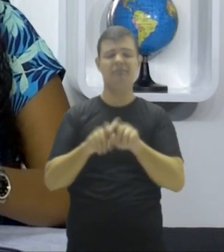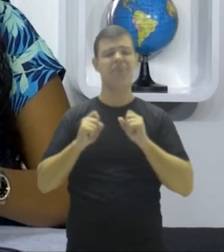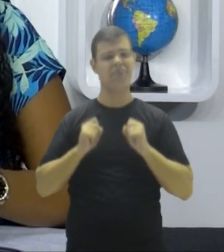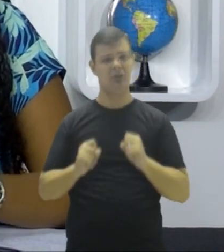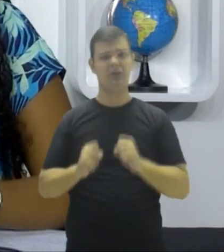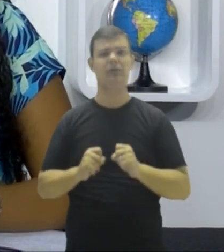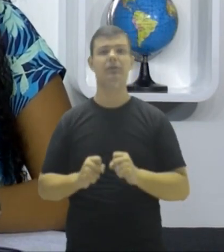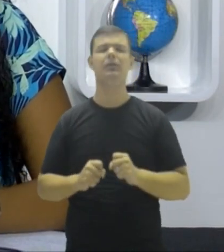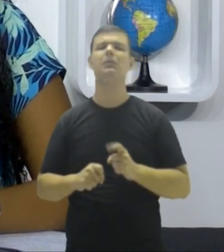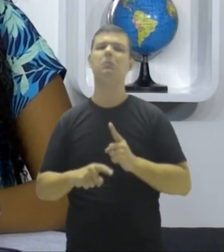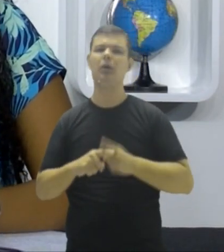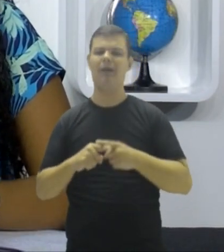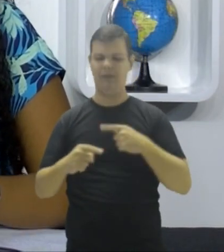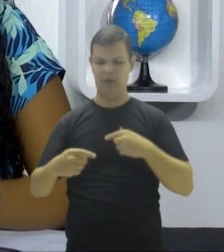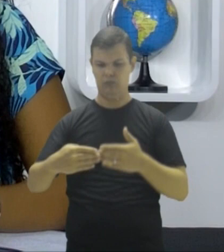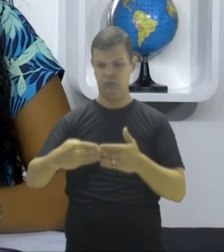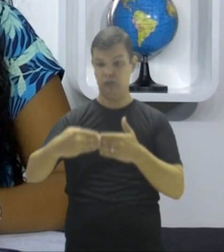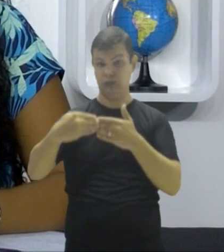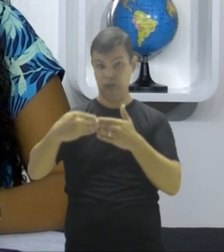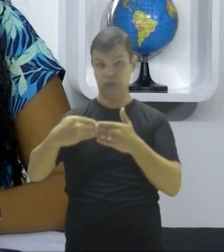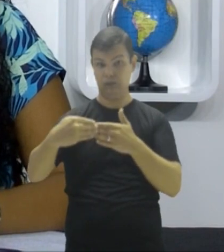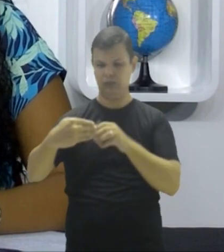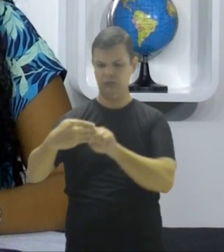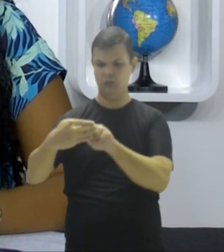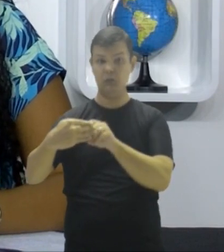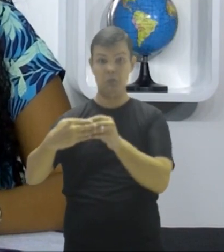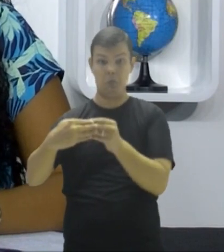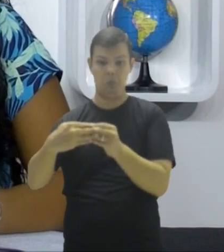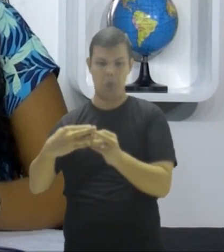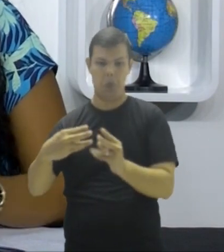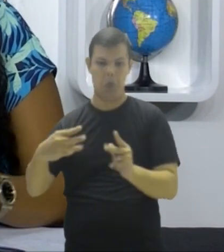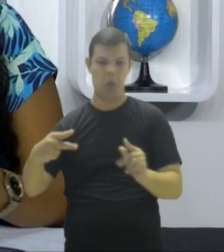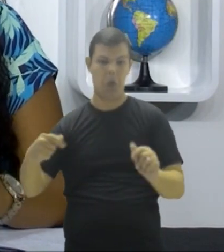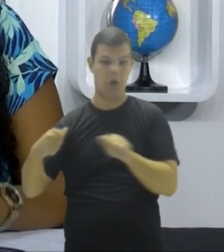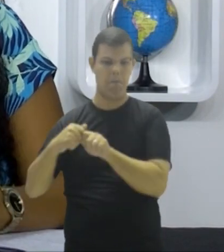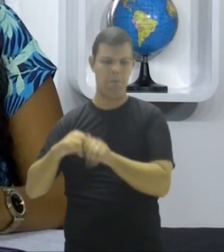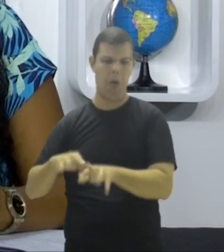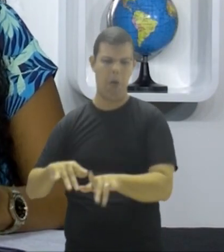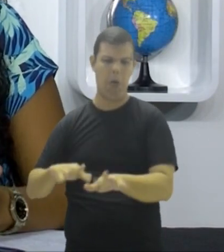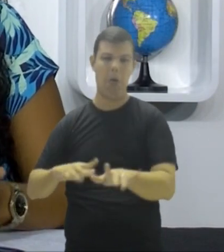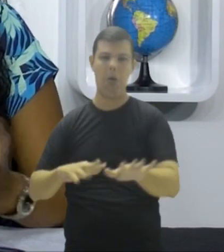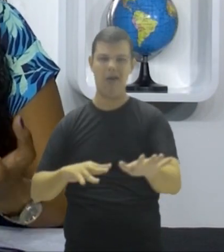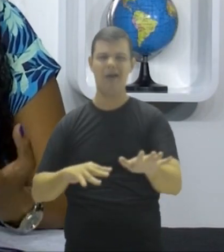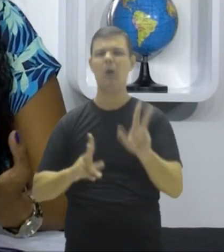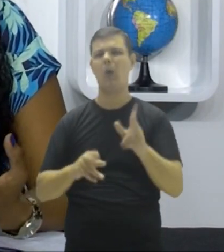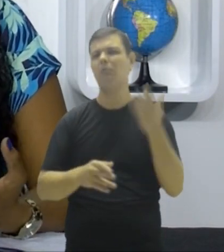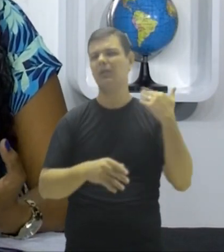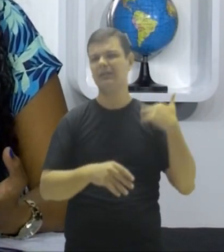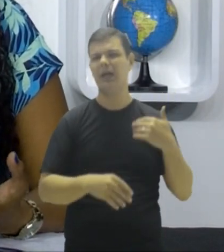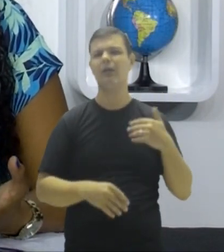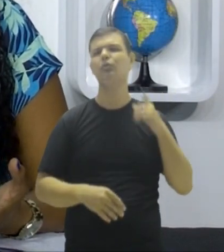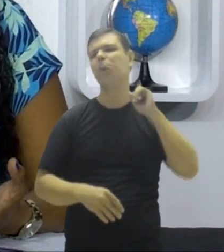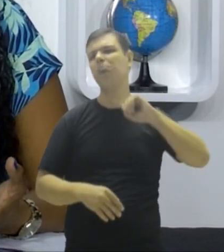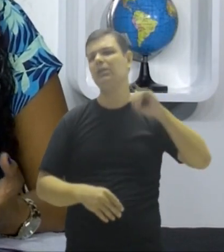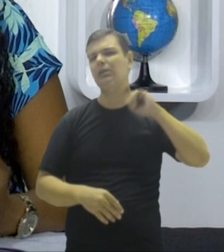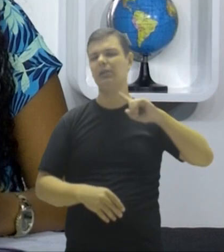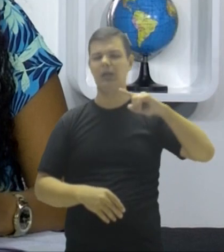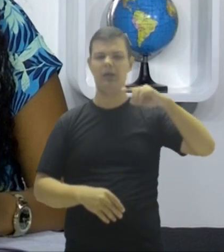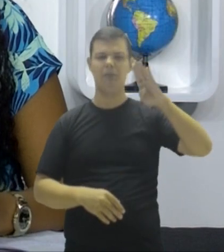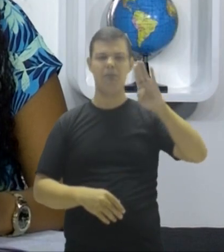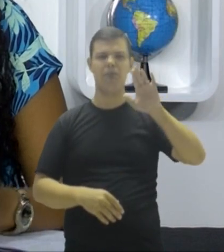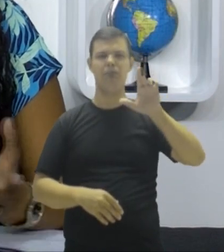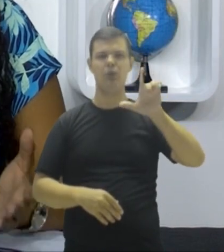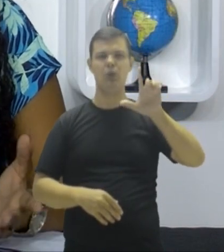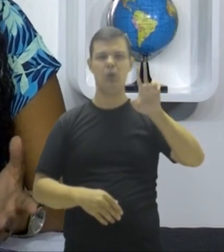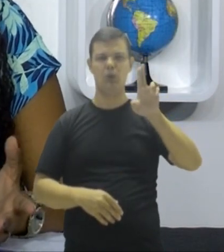porque existem as barragens. Se essas barragens se romperem, como foi o caso que aconteceu em Brumadinho, lá em Minas